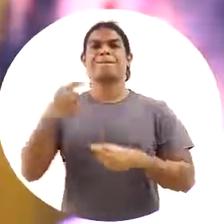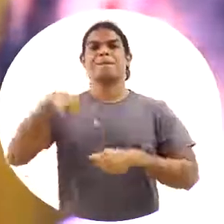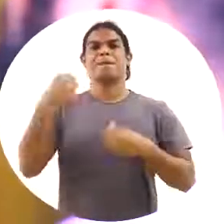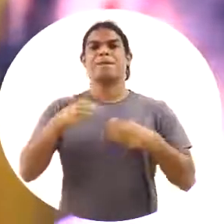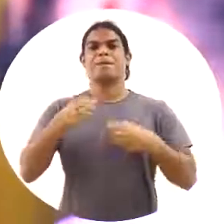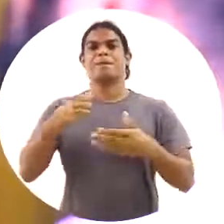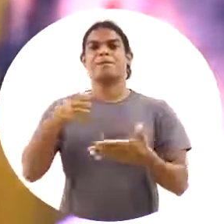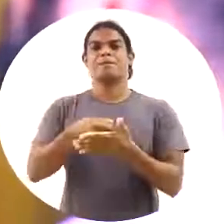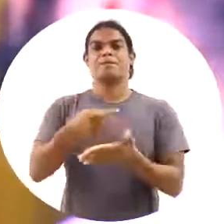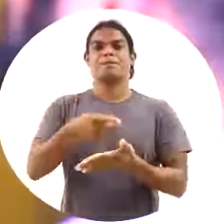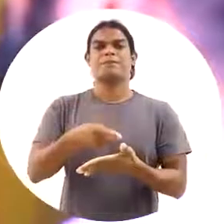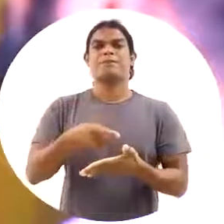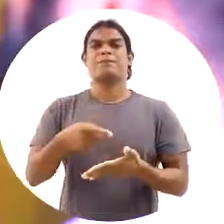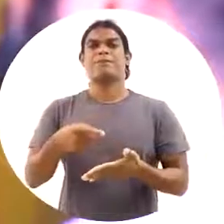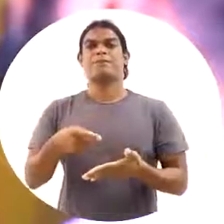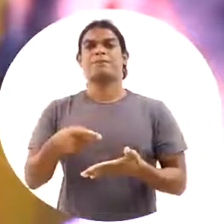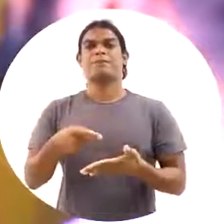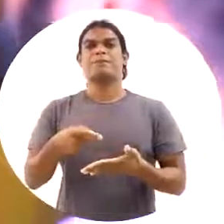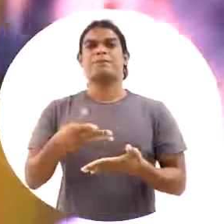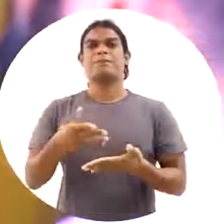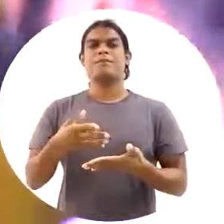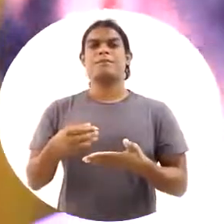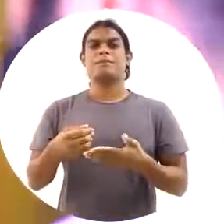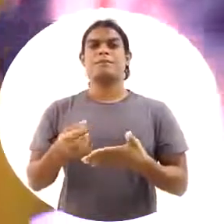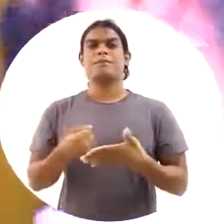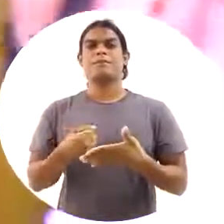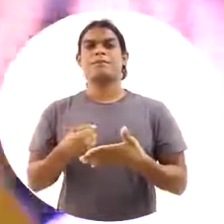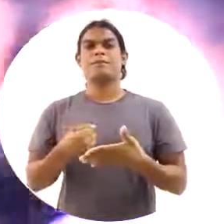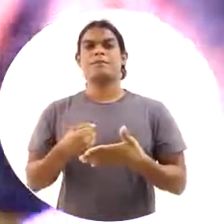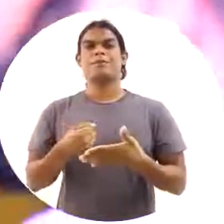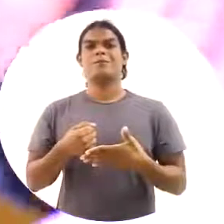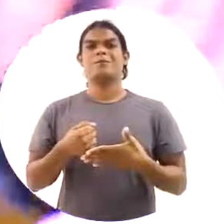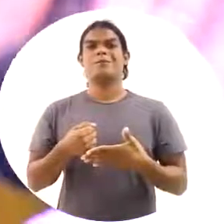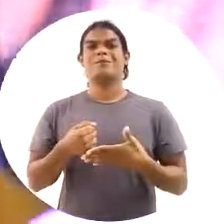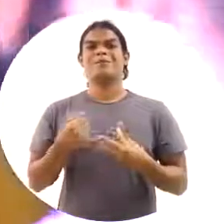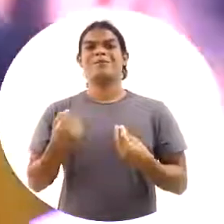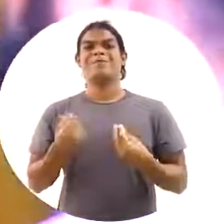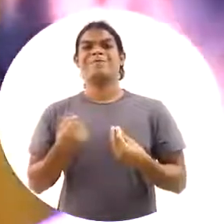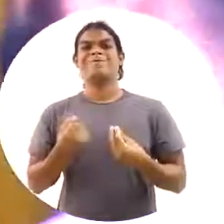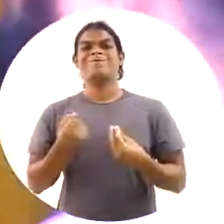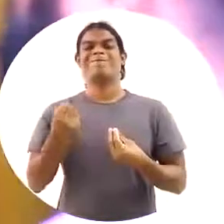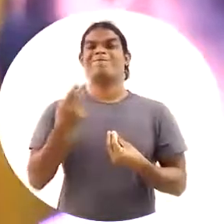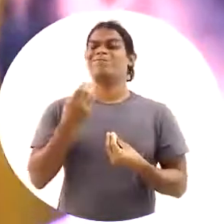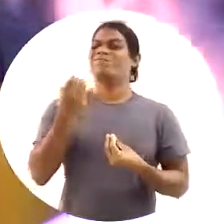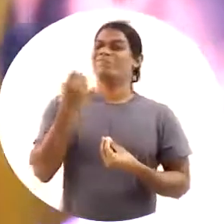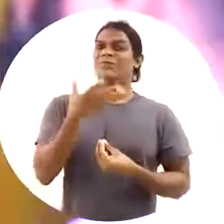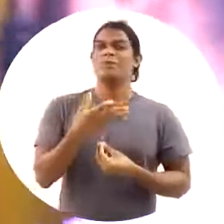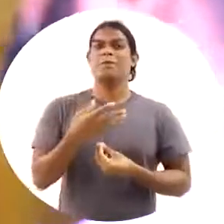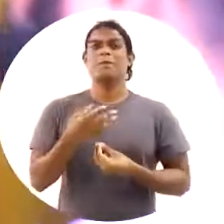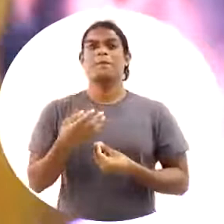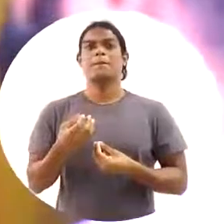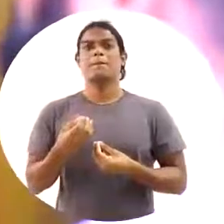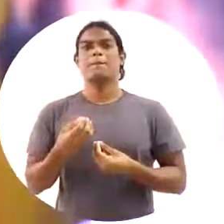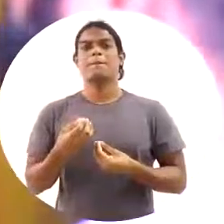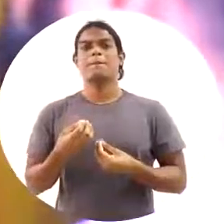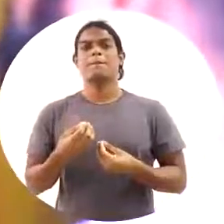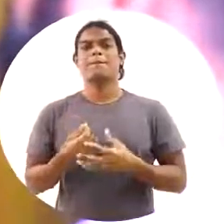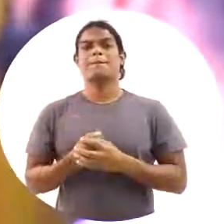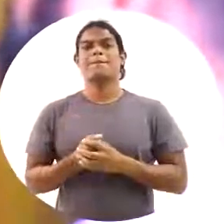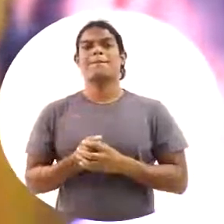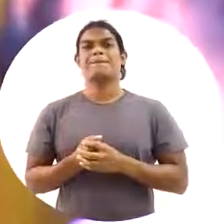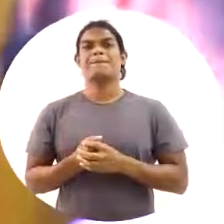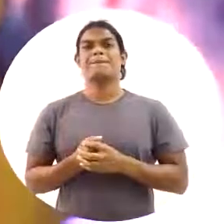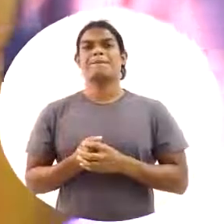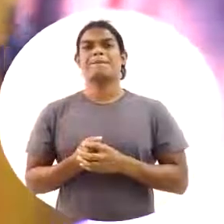gente pode estar comprando algo que necessariamente não está dentro de uma cadeia produtiva justa. Né? Porque acho que a